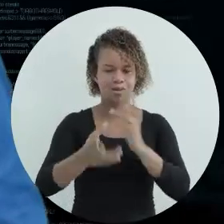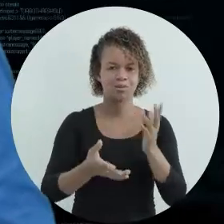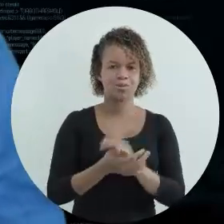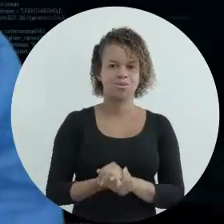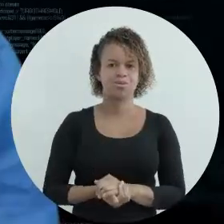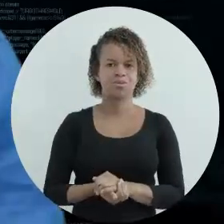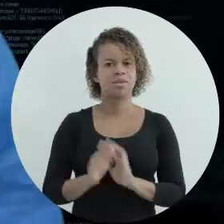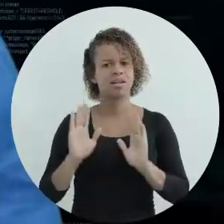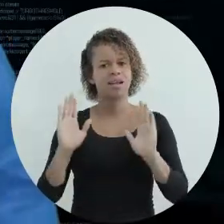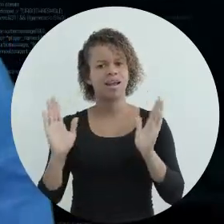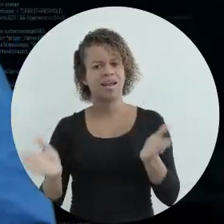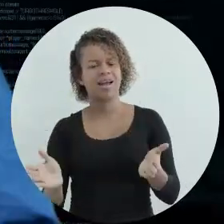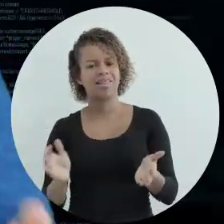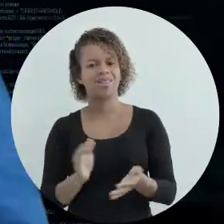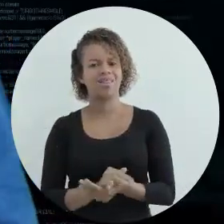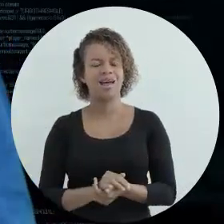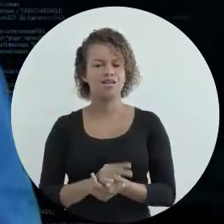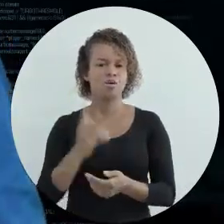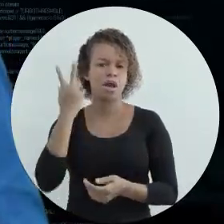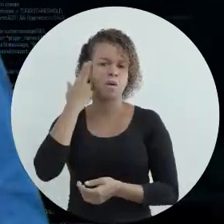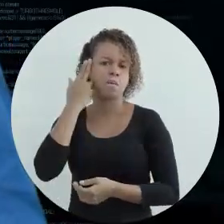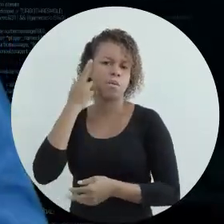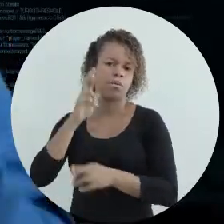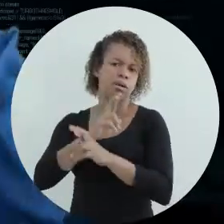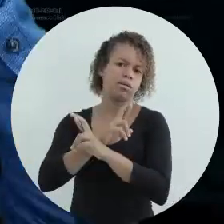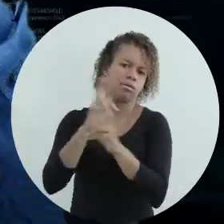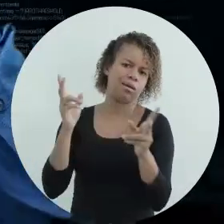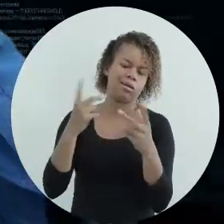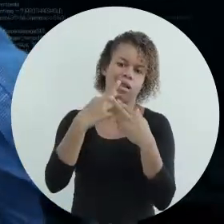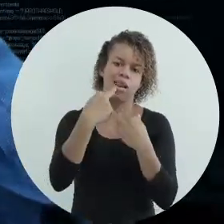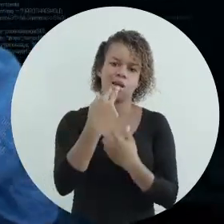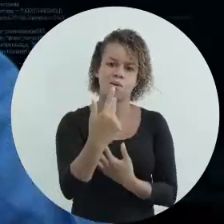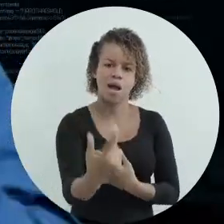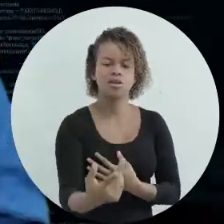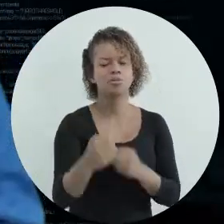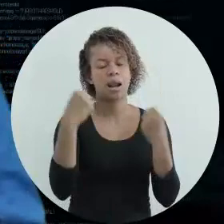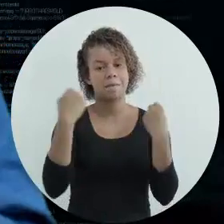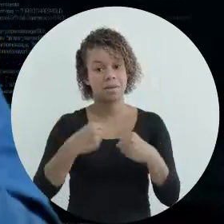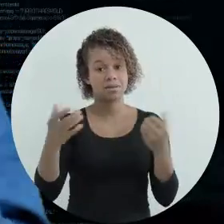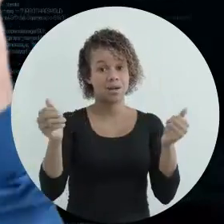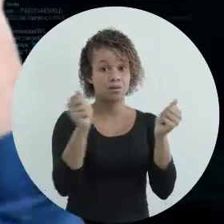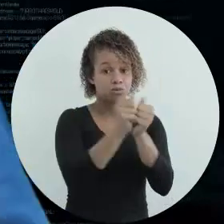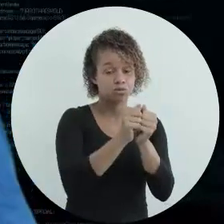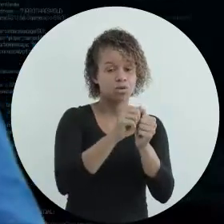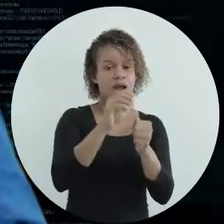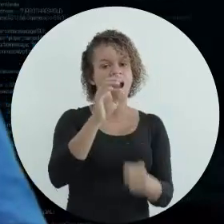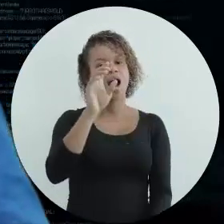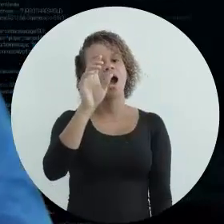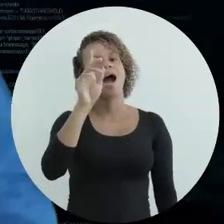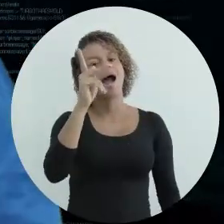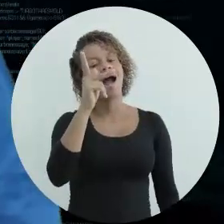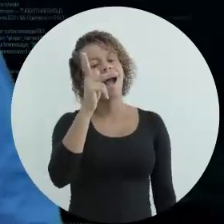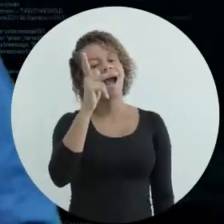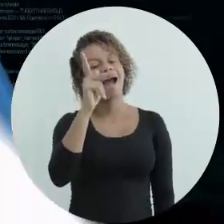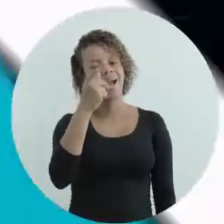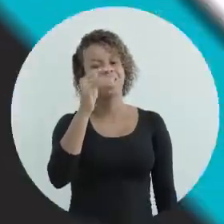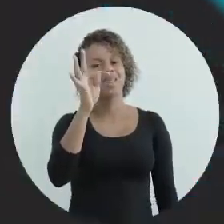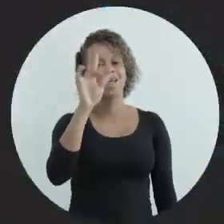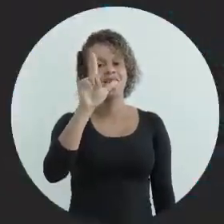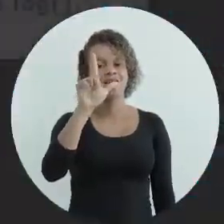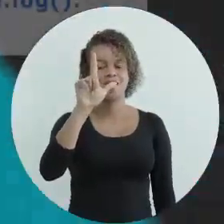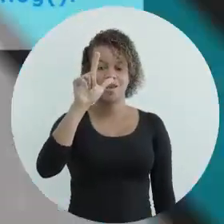é comum, não é diferente de outras linguagens, porque ela precisa do HTML, e você tem essas 4 formas que está descrita aí no